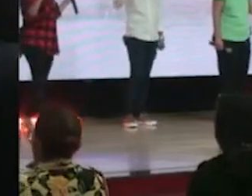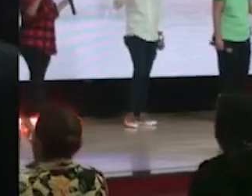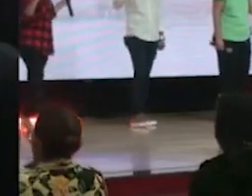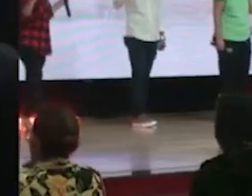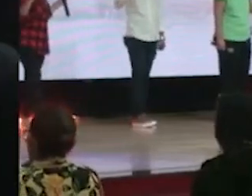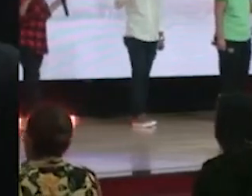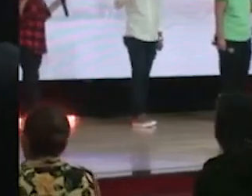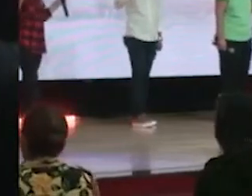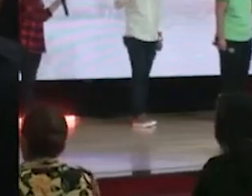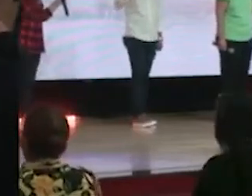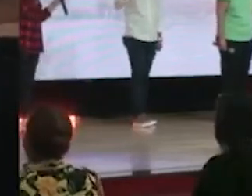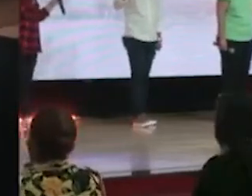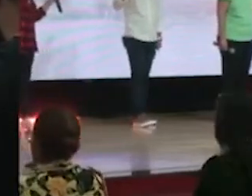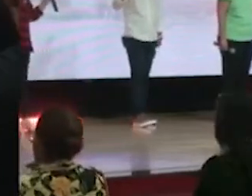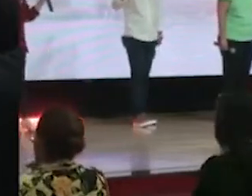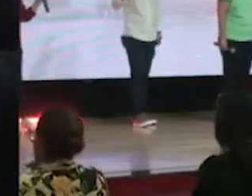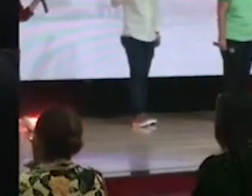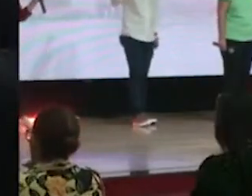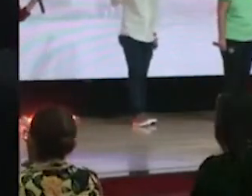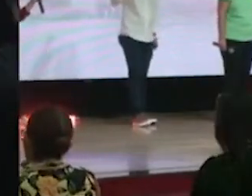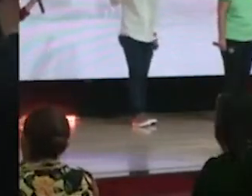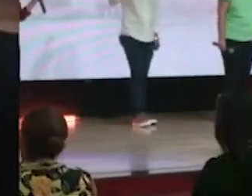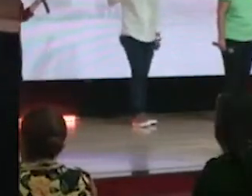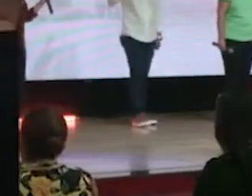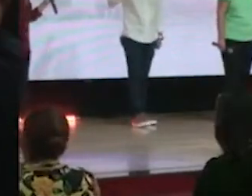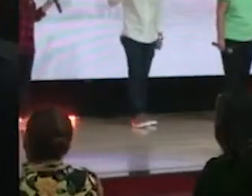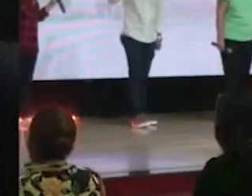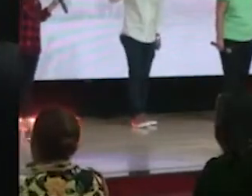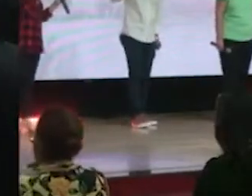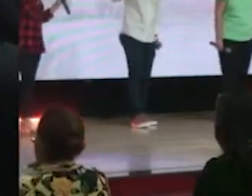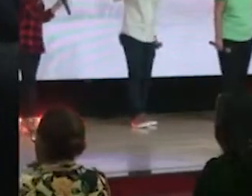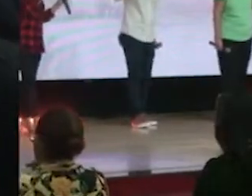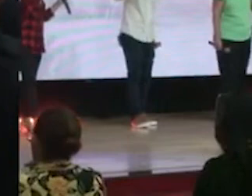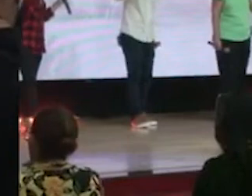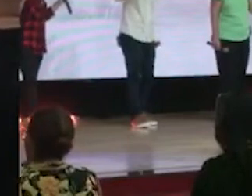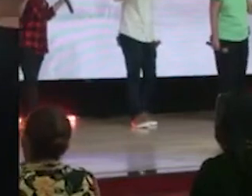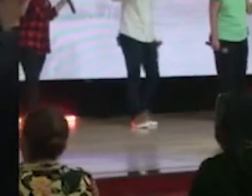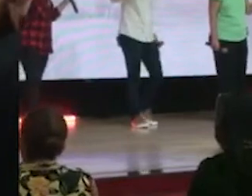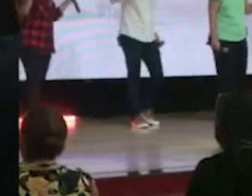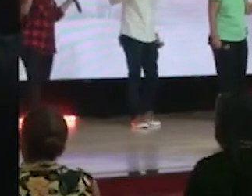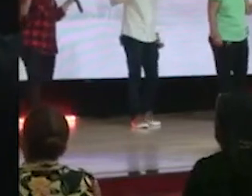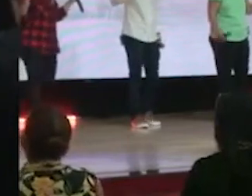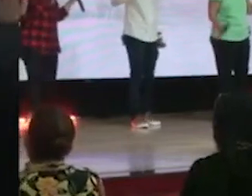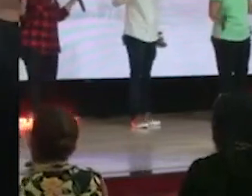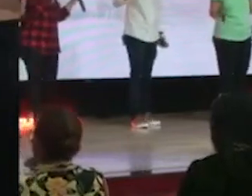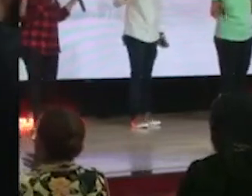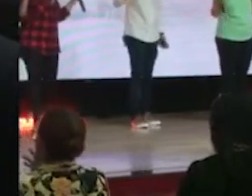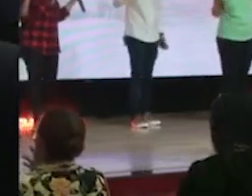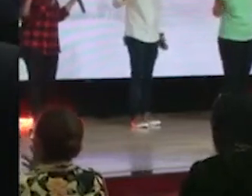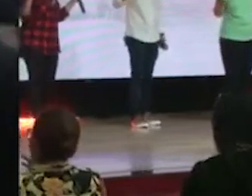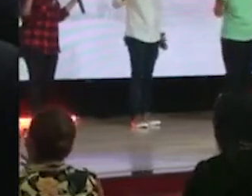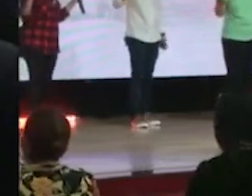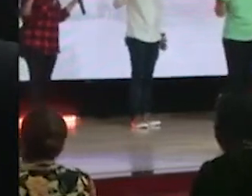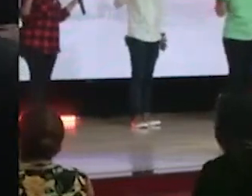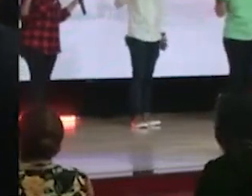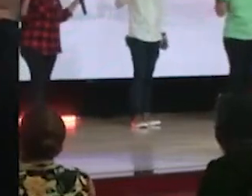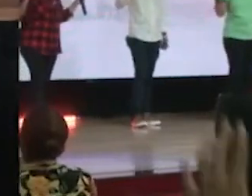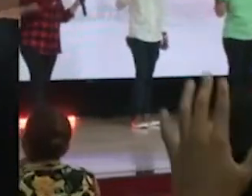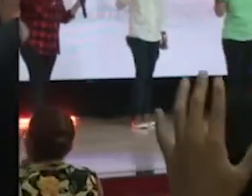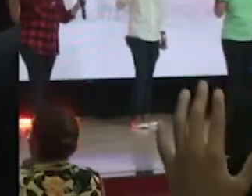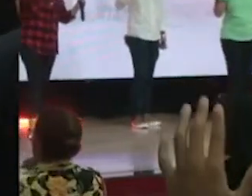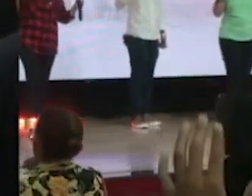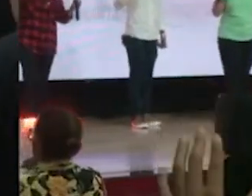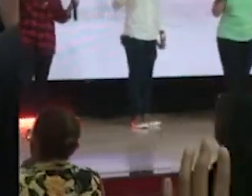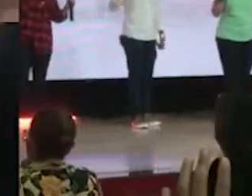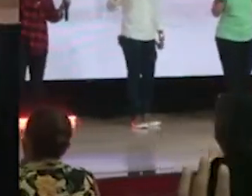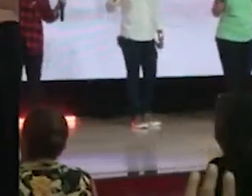instrumentos nas mãos de Deus vamos orar pelas irmãs grávidas estende a Sua mão a pastor glória a Deus aleluia pai